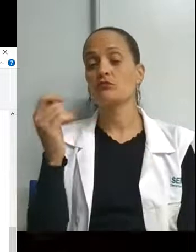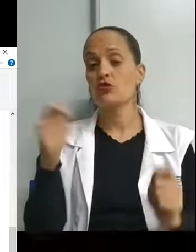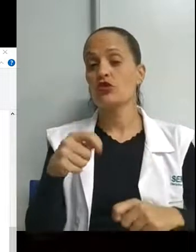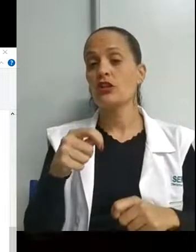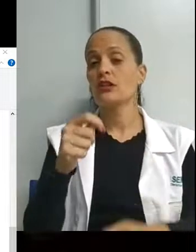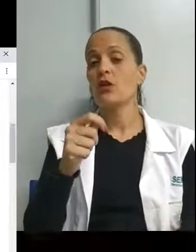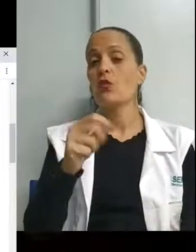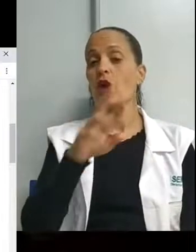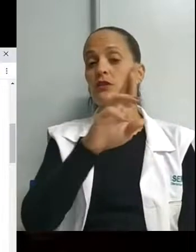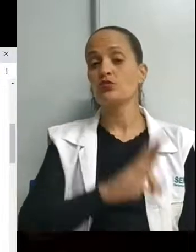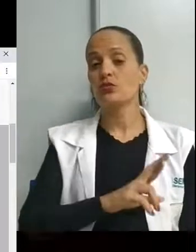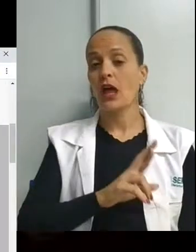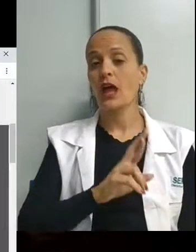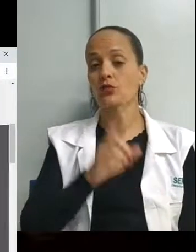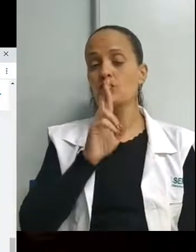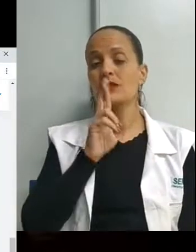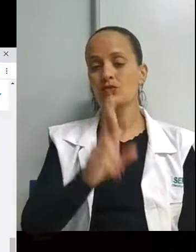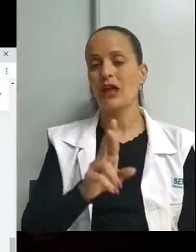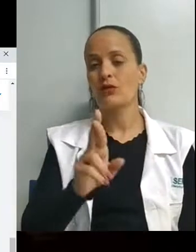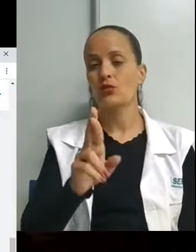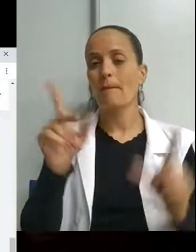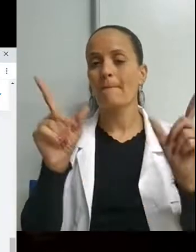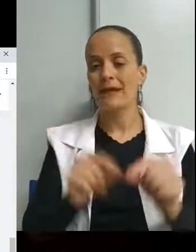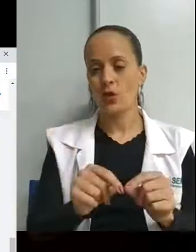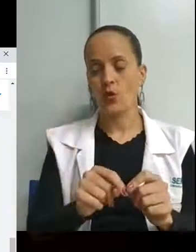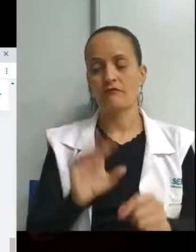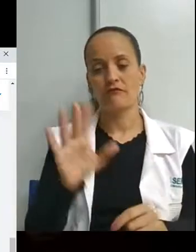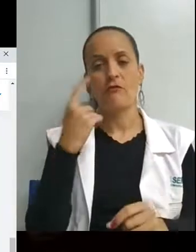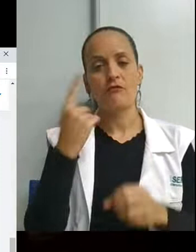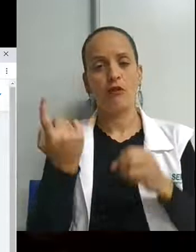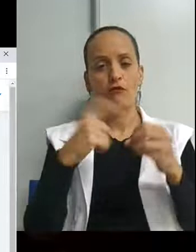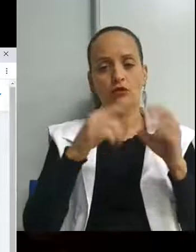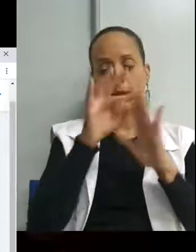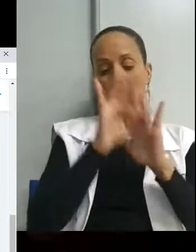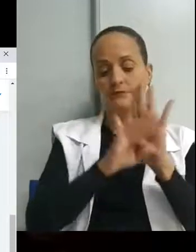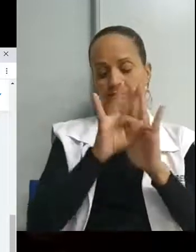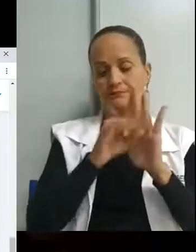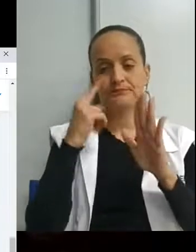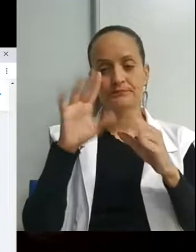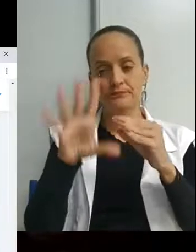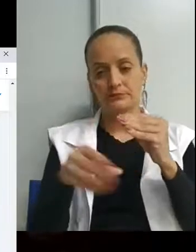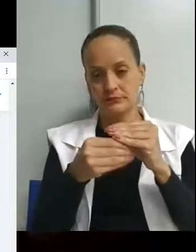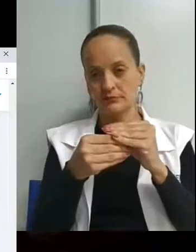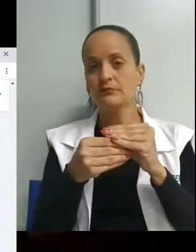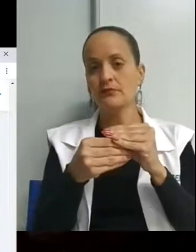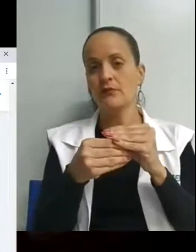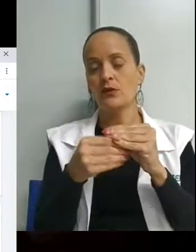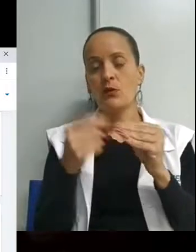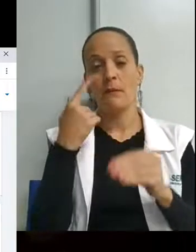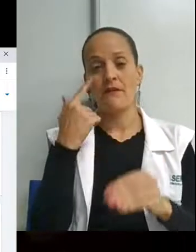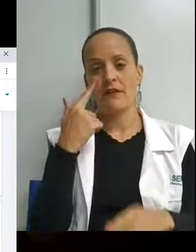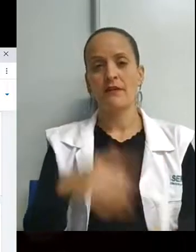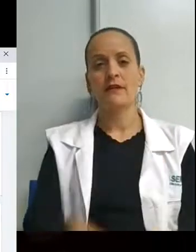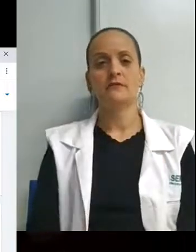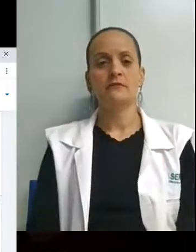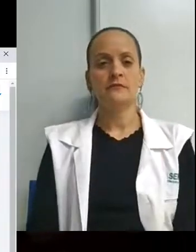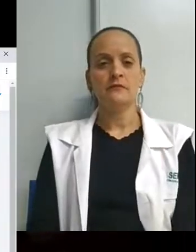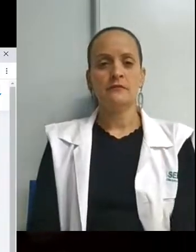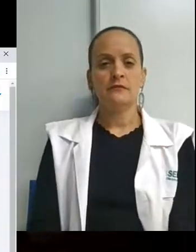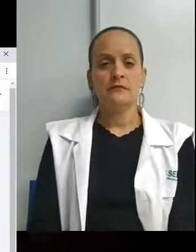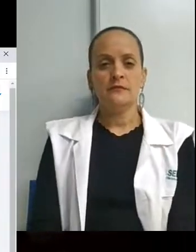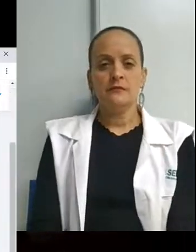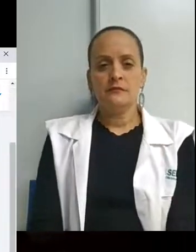outra fórmula aqui, ó. Vou voltar aqui, ó, na parte de conteúdo, porque Aqui tem um que